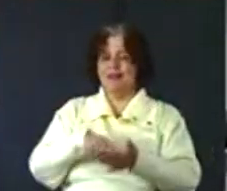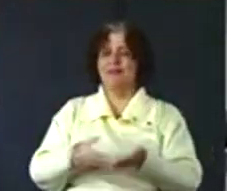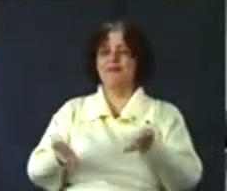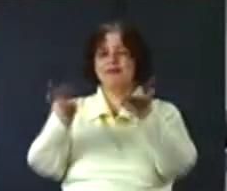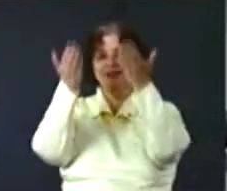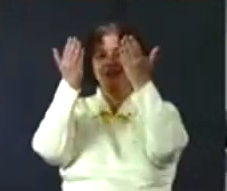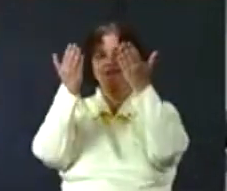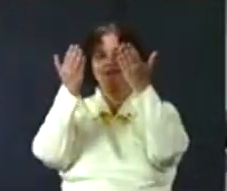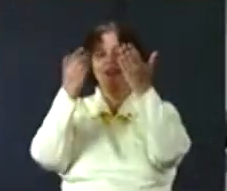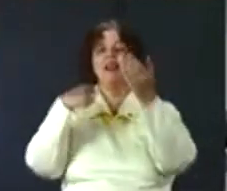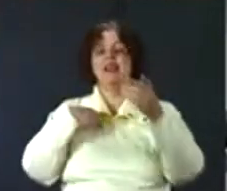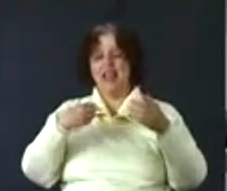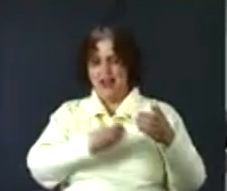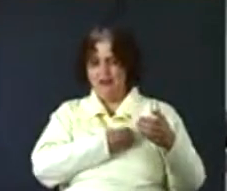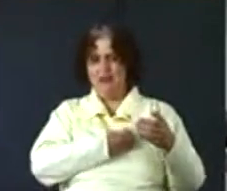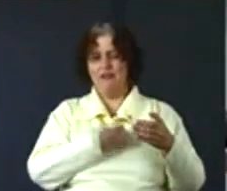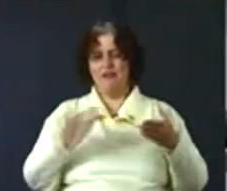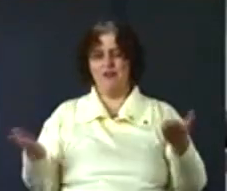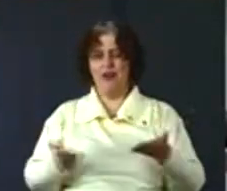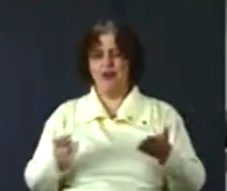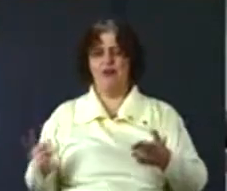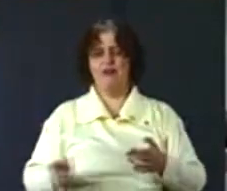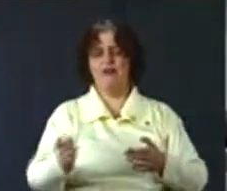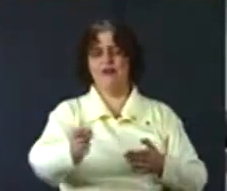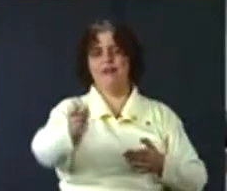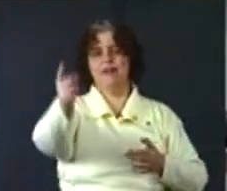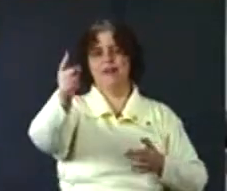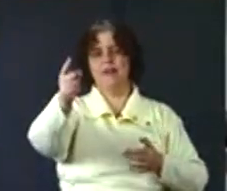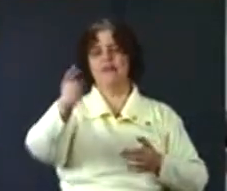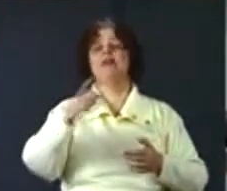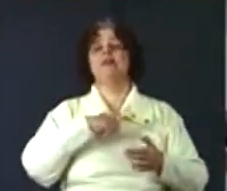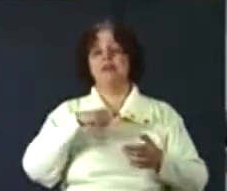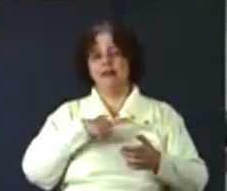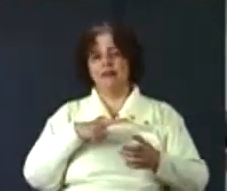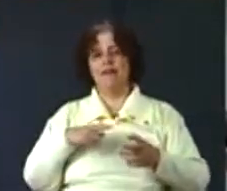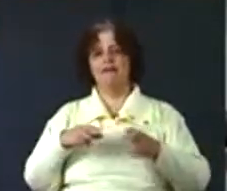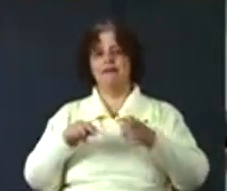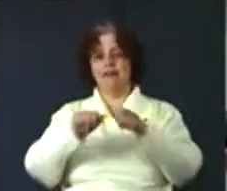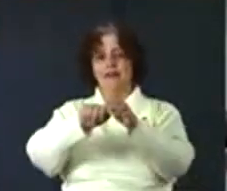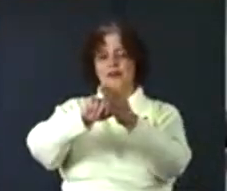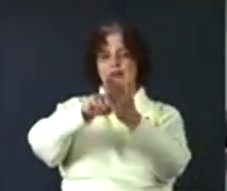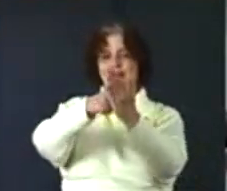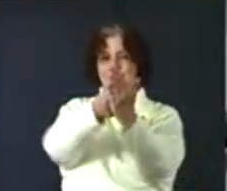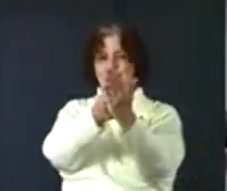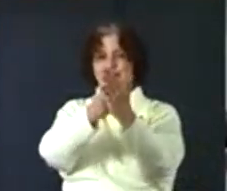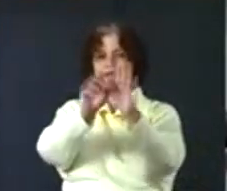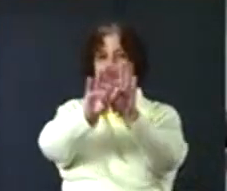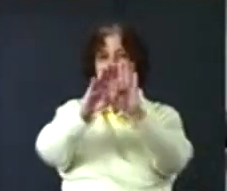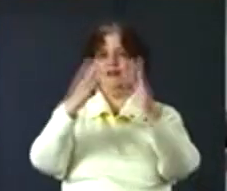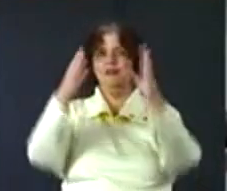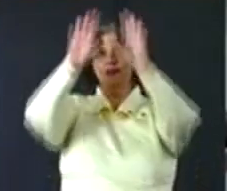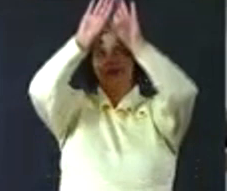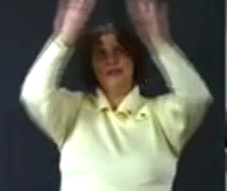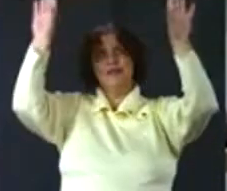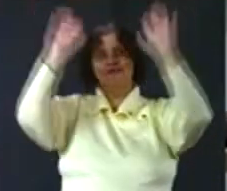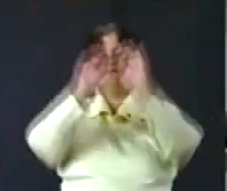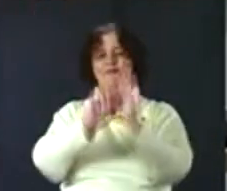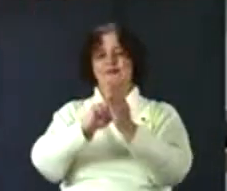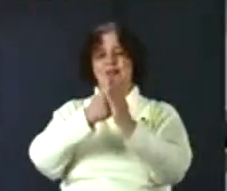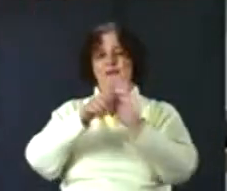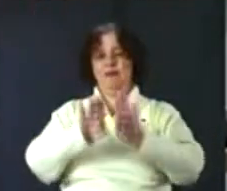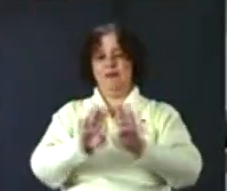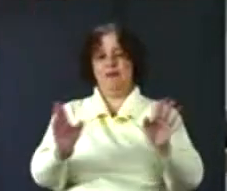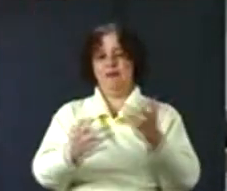do inferno. O Senhor Jesus, quando se apresenta de forma gloriosa a João, e João cai até como morto diante daquela